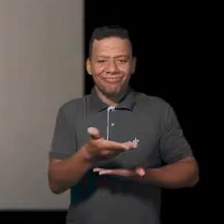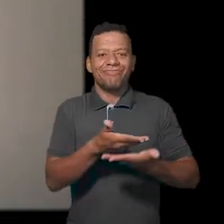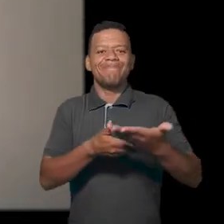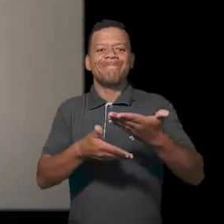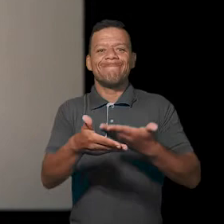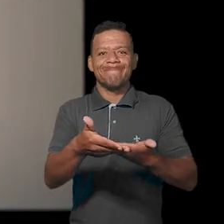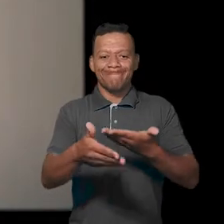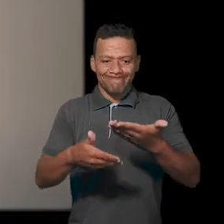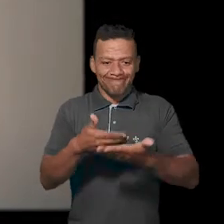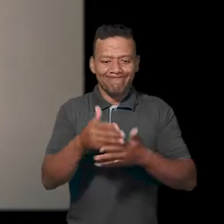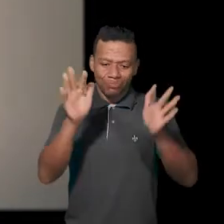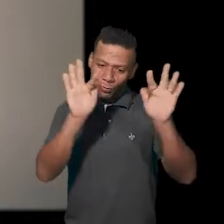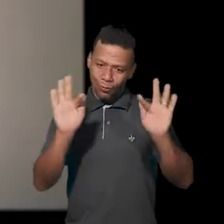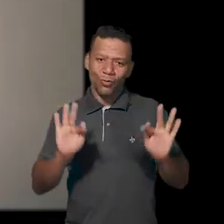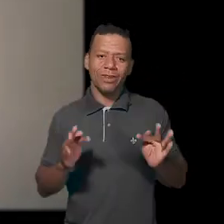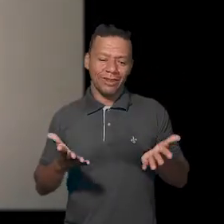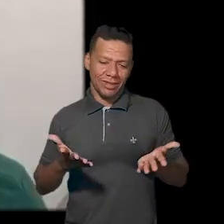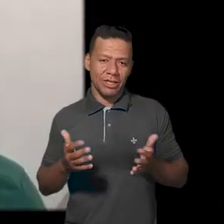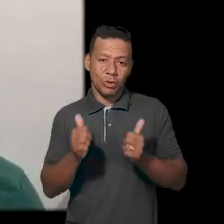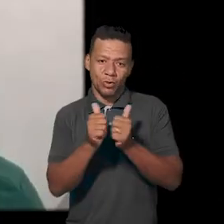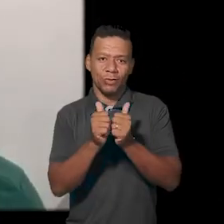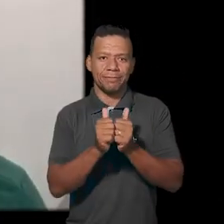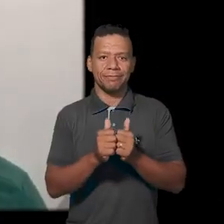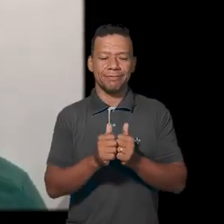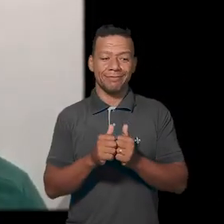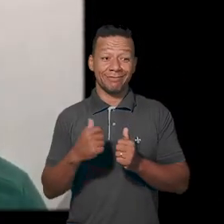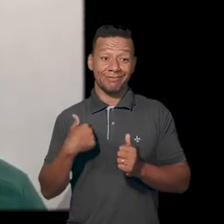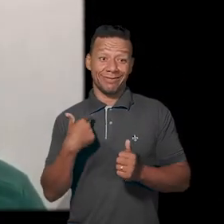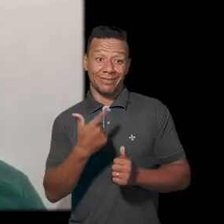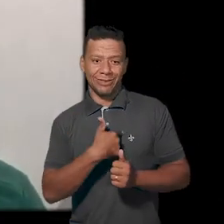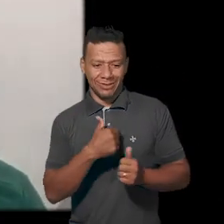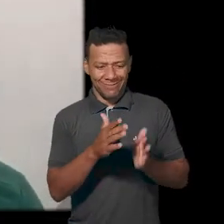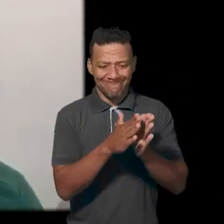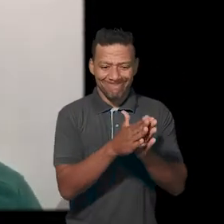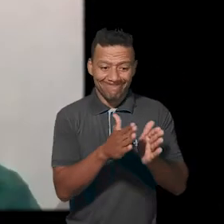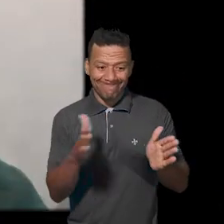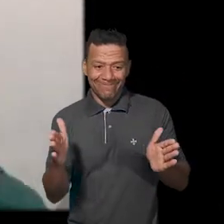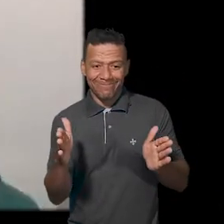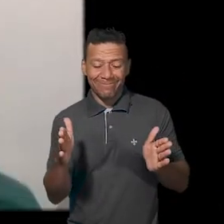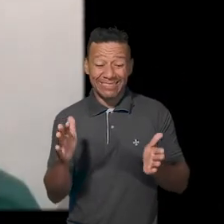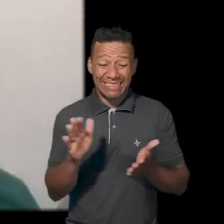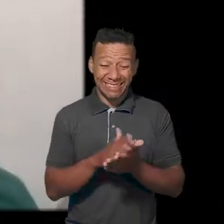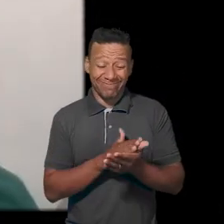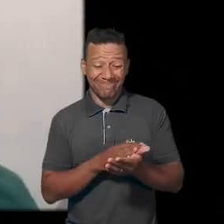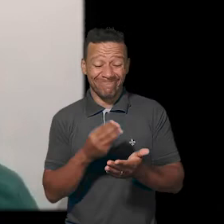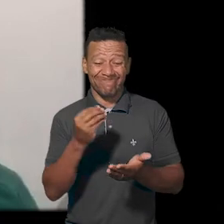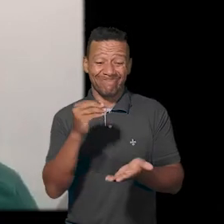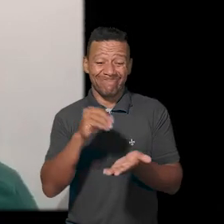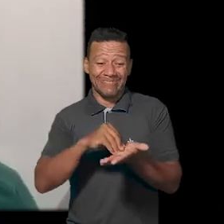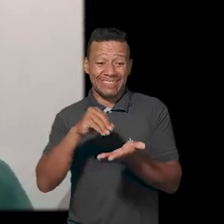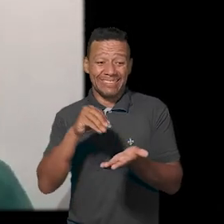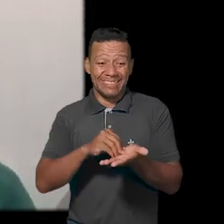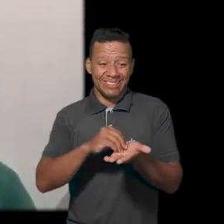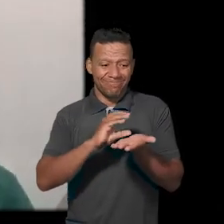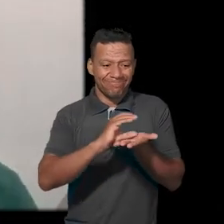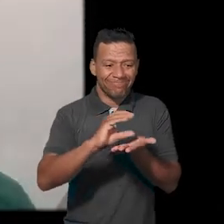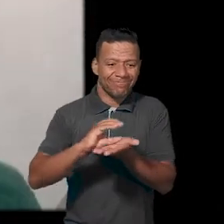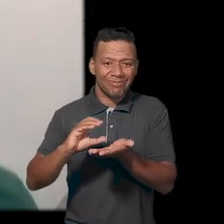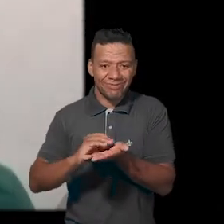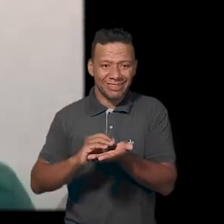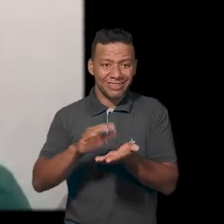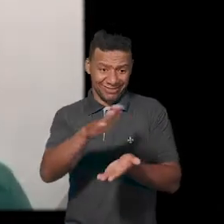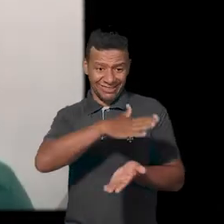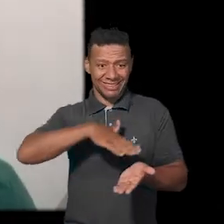em estar participando junto com a gente. E a gente vive numa época em que tudo é sucateado, inclusive o